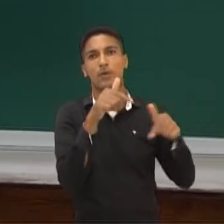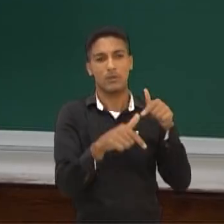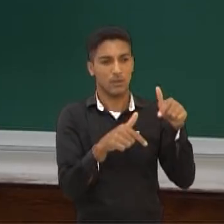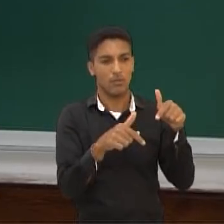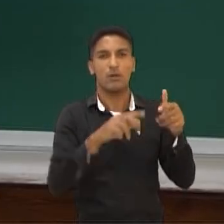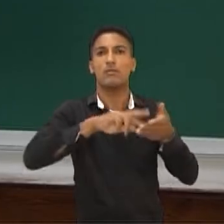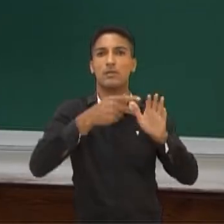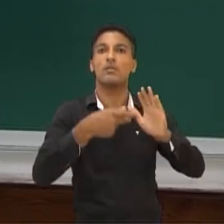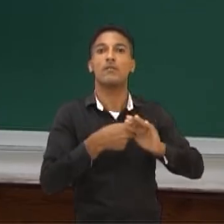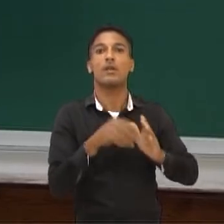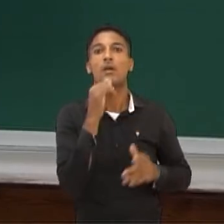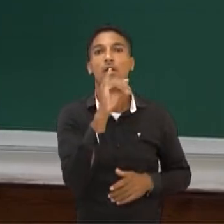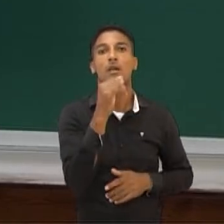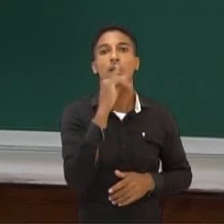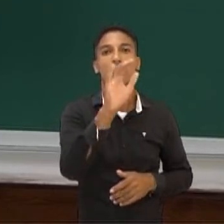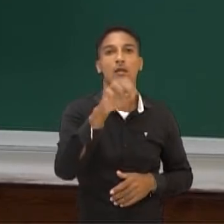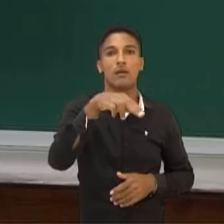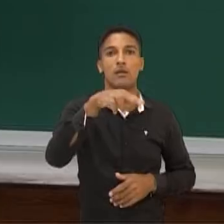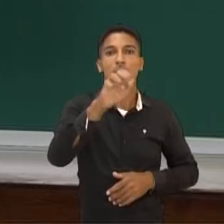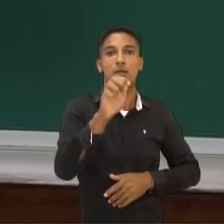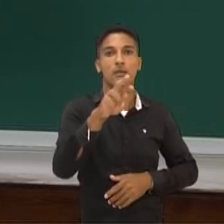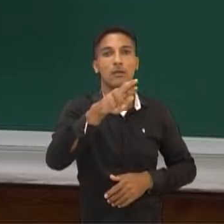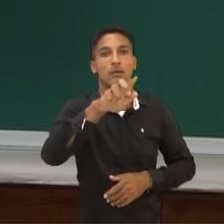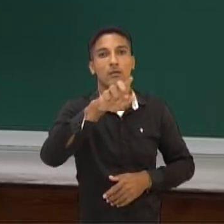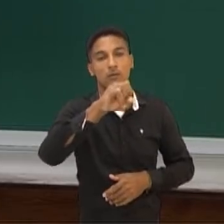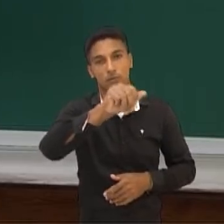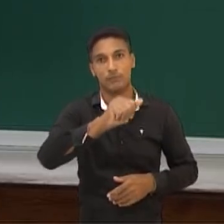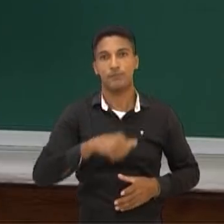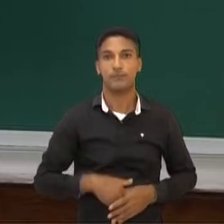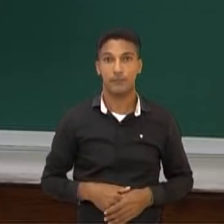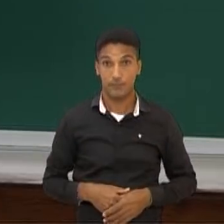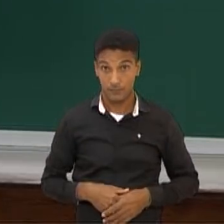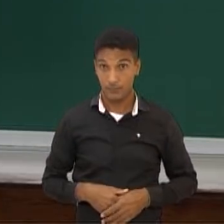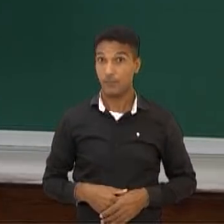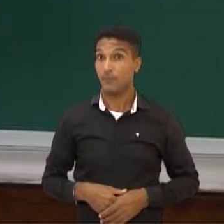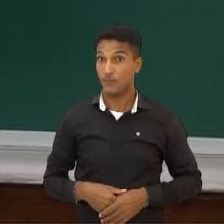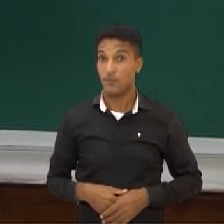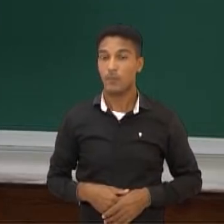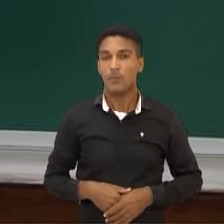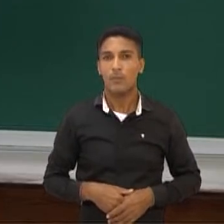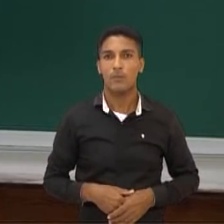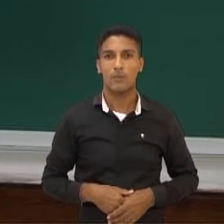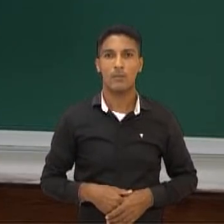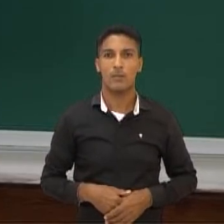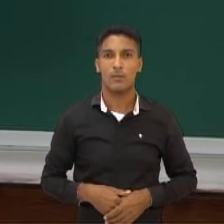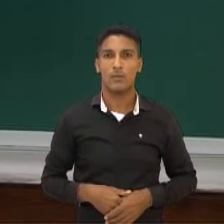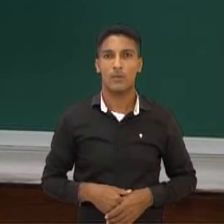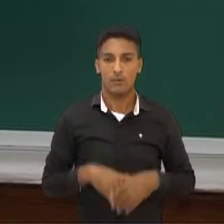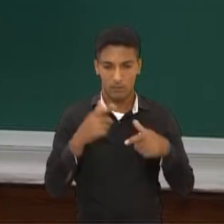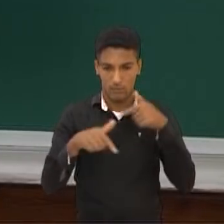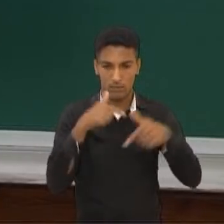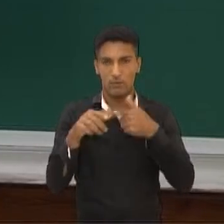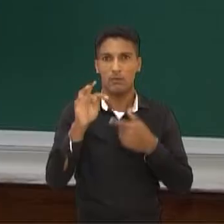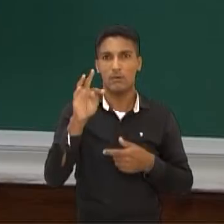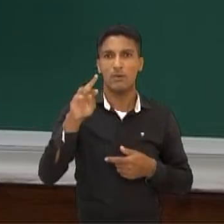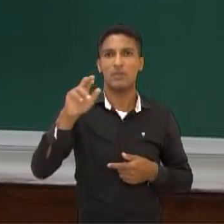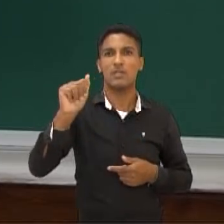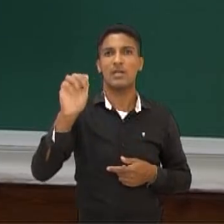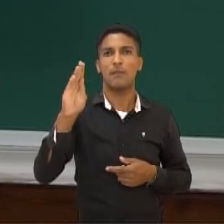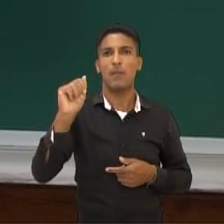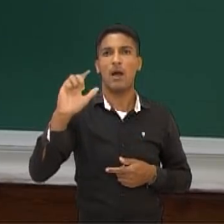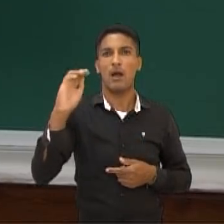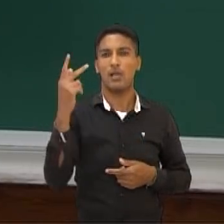um modo bem simples, trabalho é um sistema que é você fornecer ou retirar energia